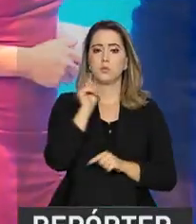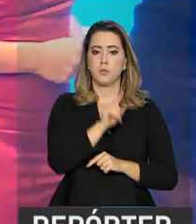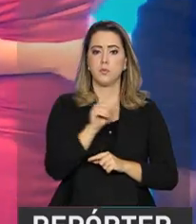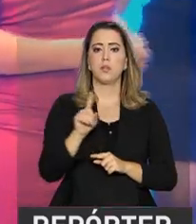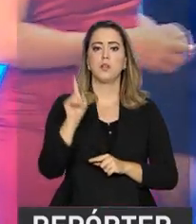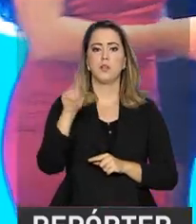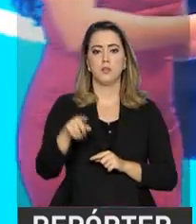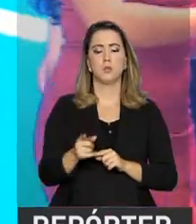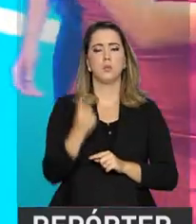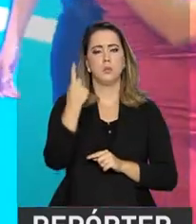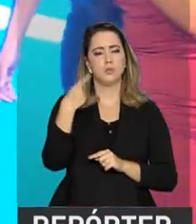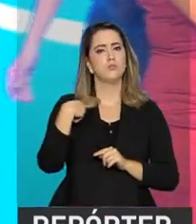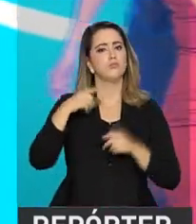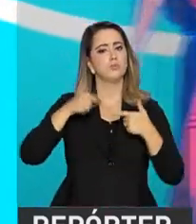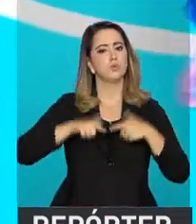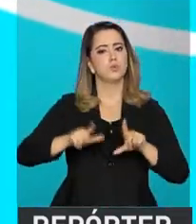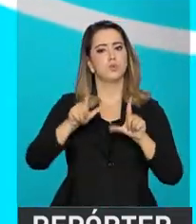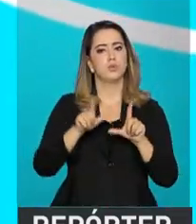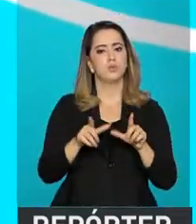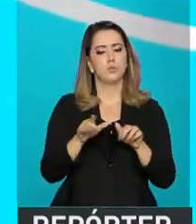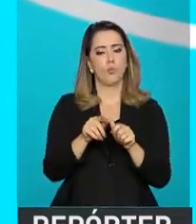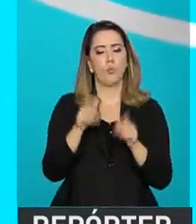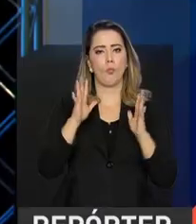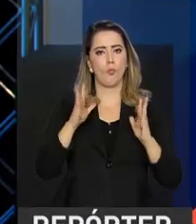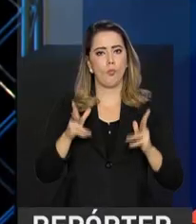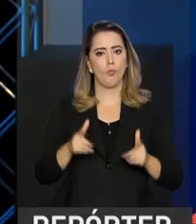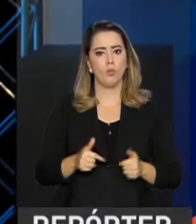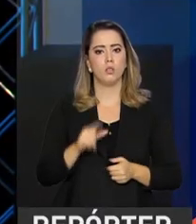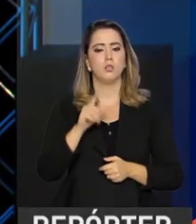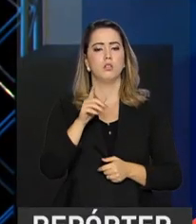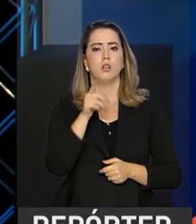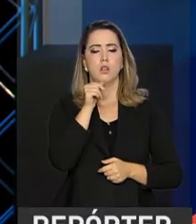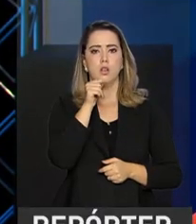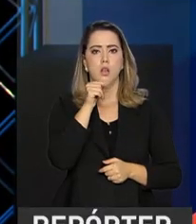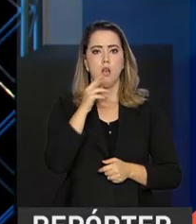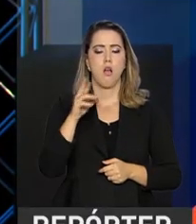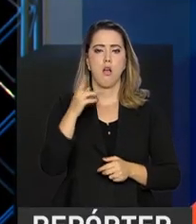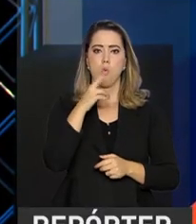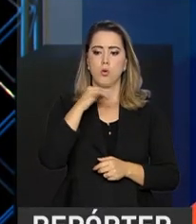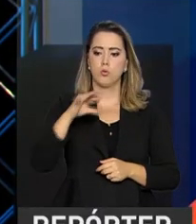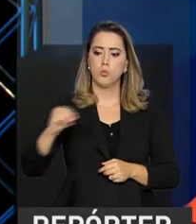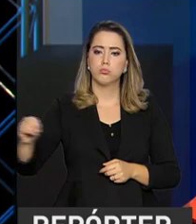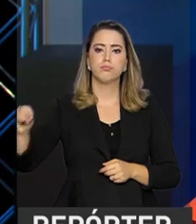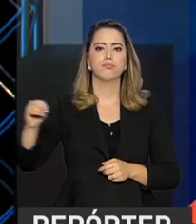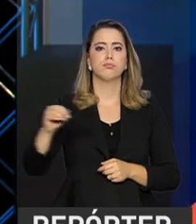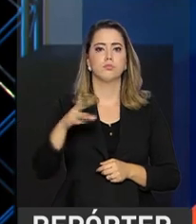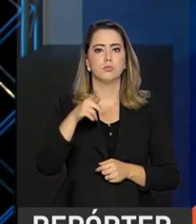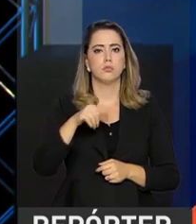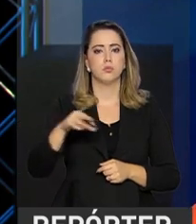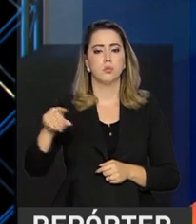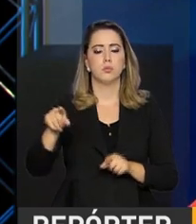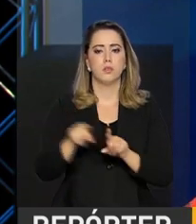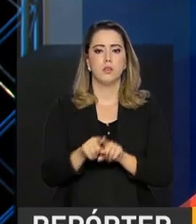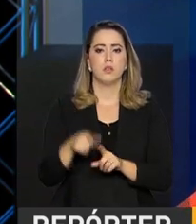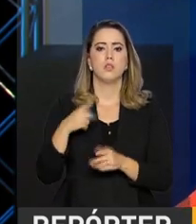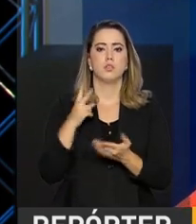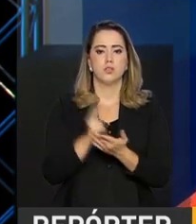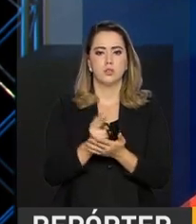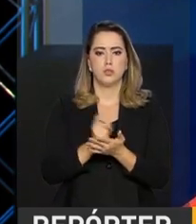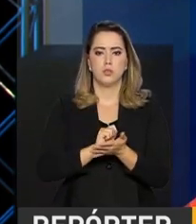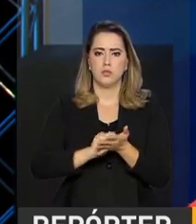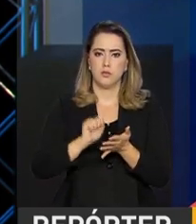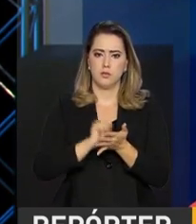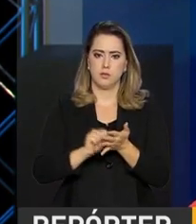uma das premiadas com um projeto para limpar as águas dos rios. É uma alegria muito imensa. Eu já havia escrito o mesmo